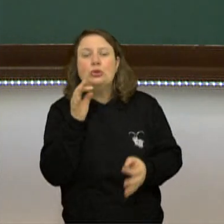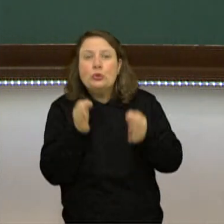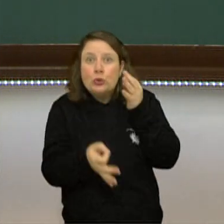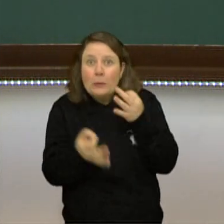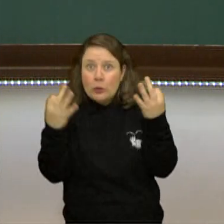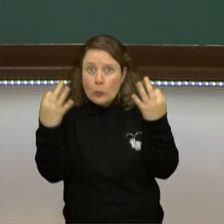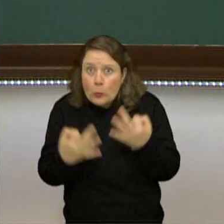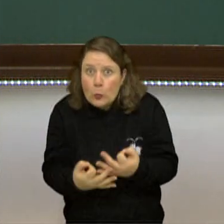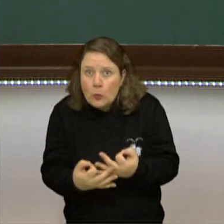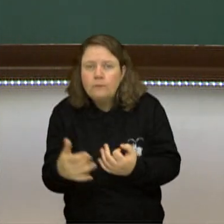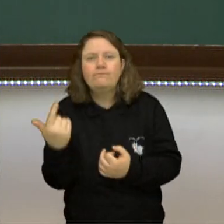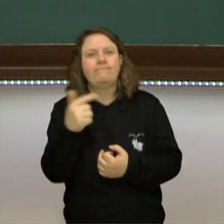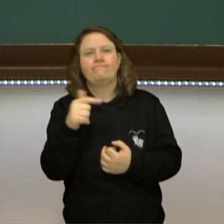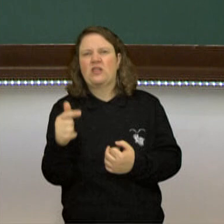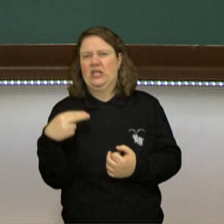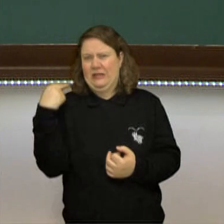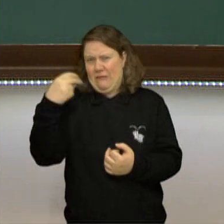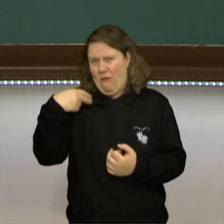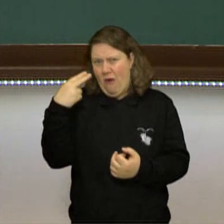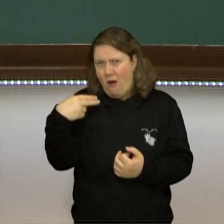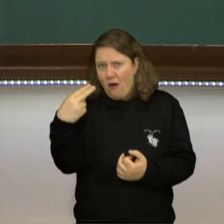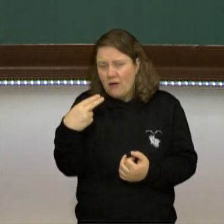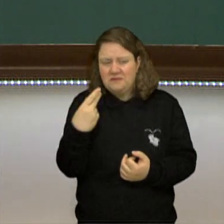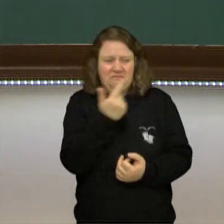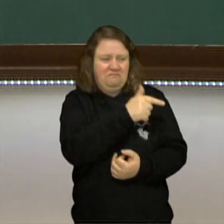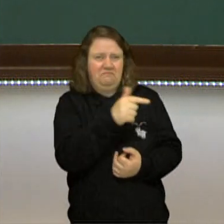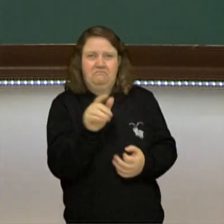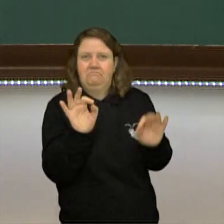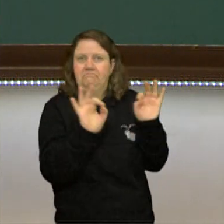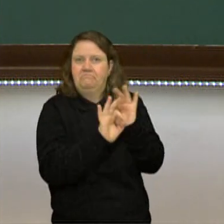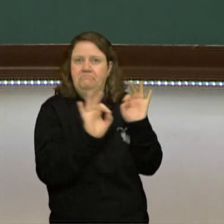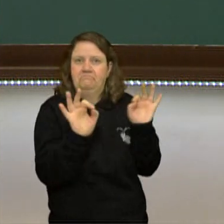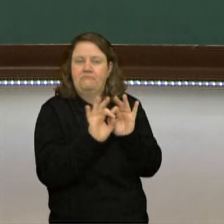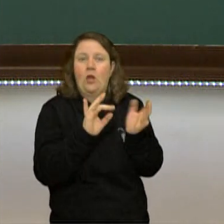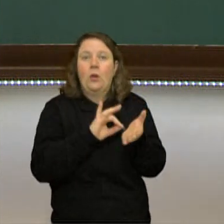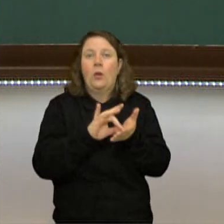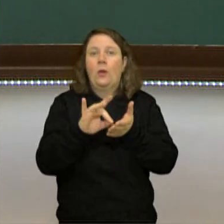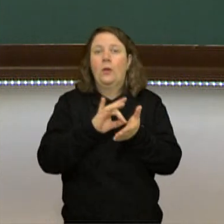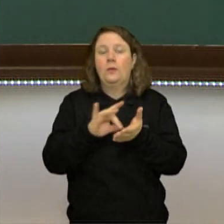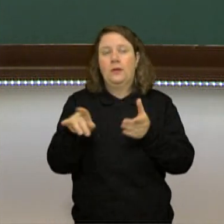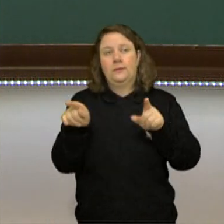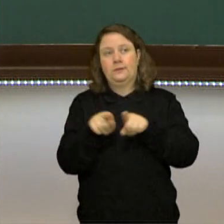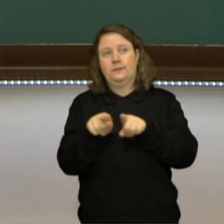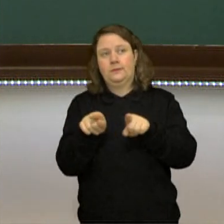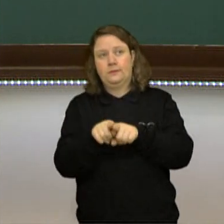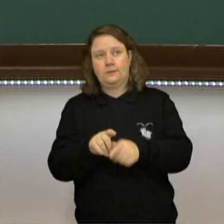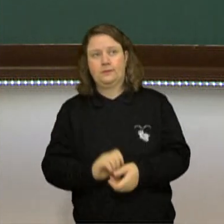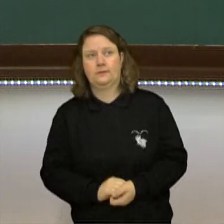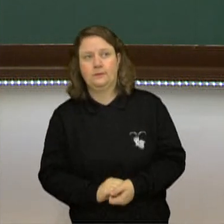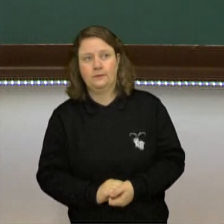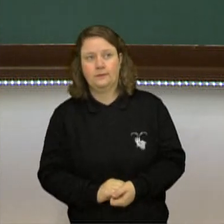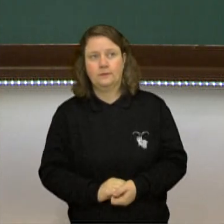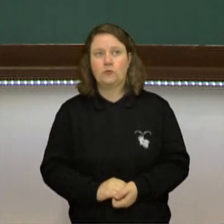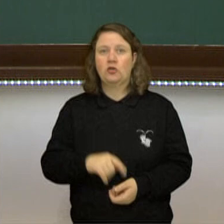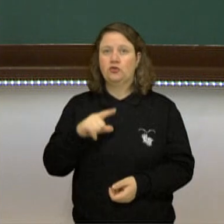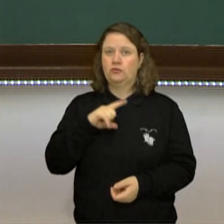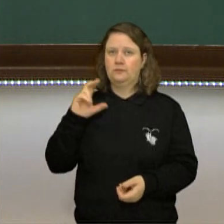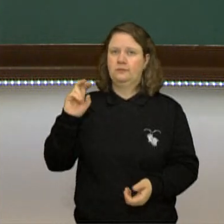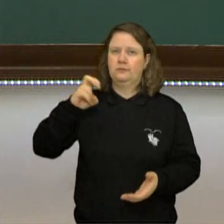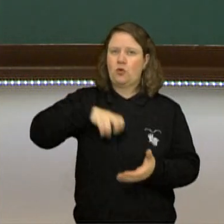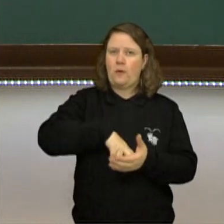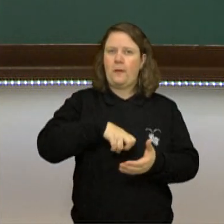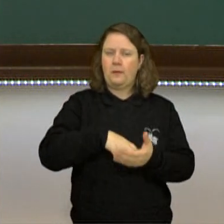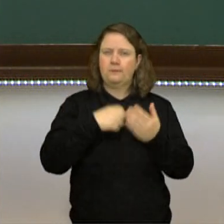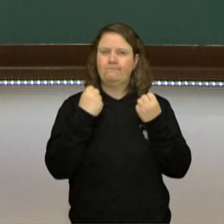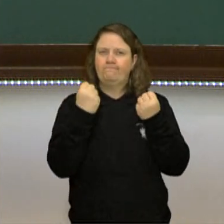ter realmente direito a advogados. Tá? E os inimigos enviados para os gulags. Aqui estava uma punição muito pesada.